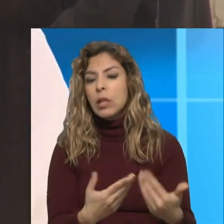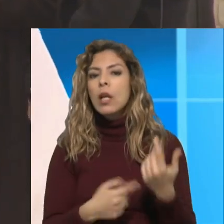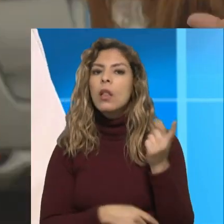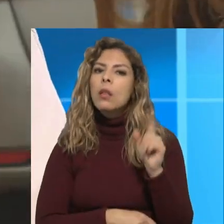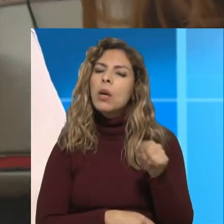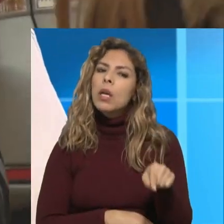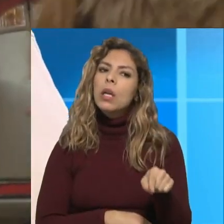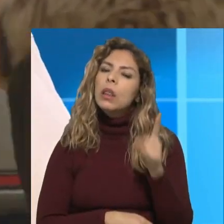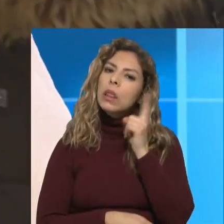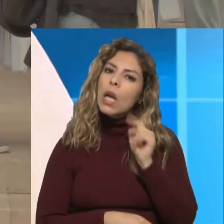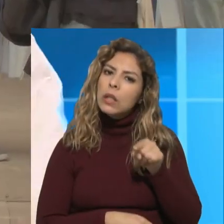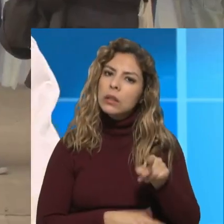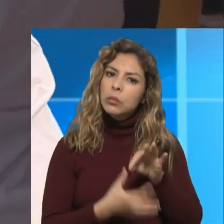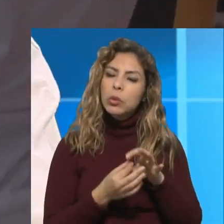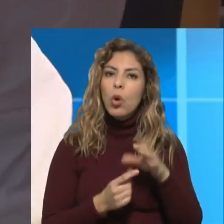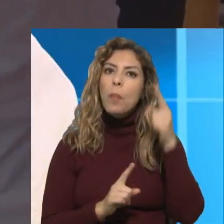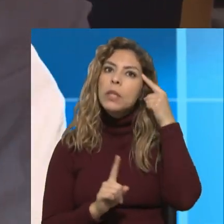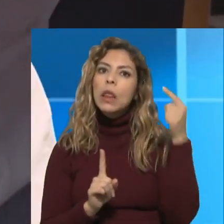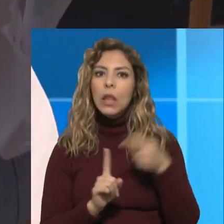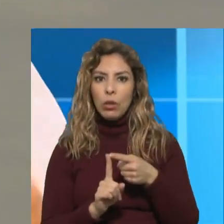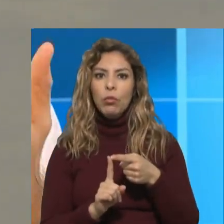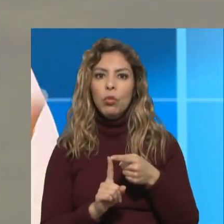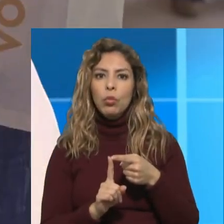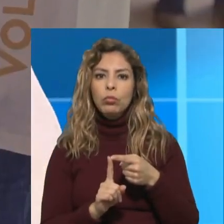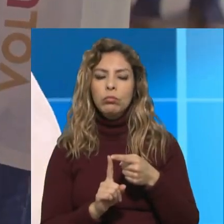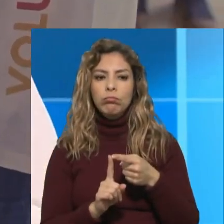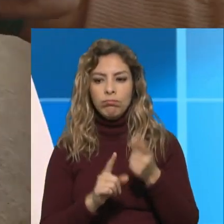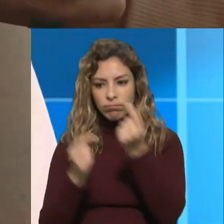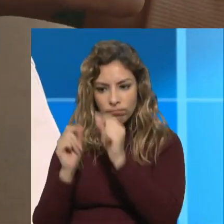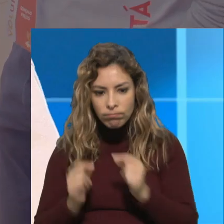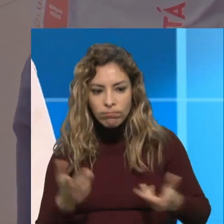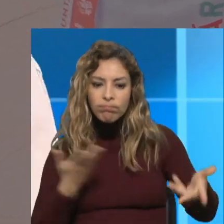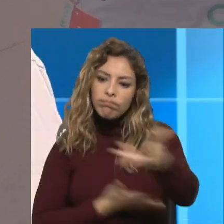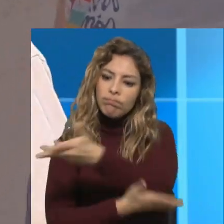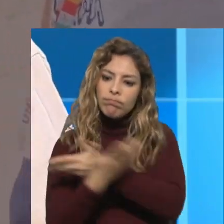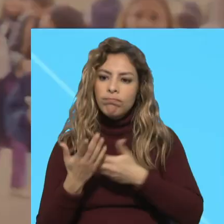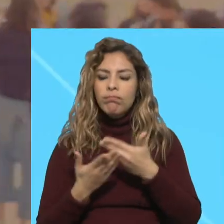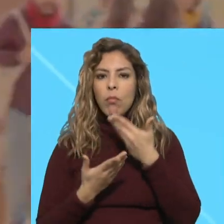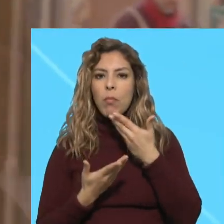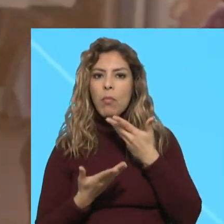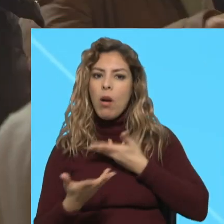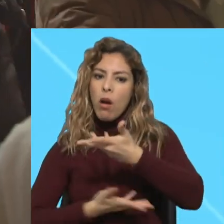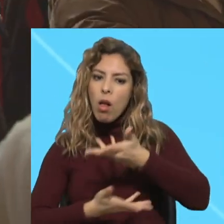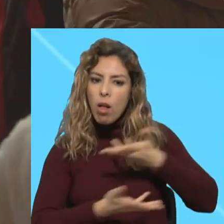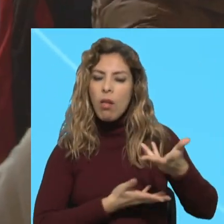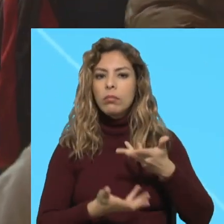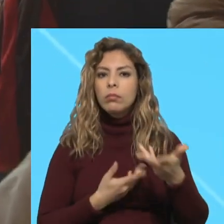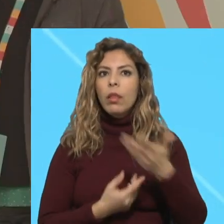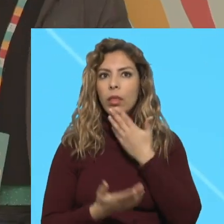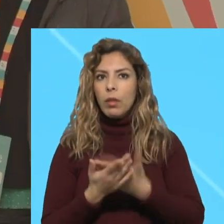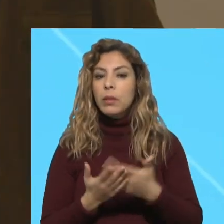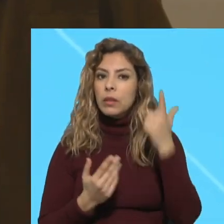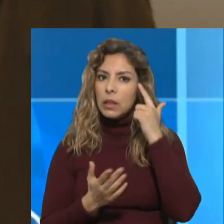que temos por objetivo que toda a gente possa debater, partilhar... E criar mecanismos para que isso aconteça. Exatamente, até o dia está